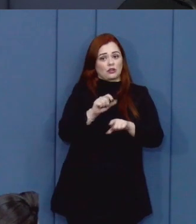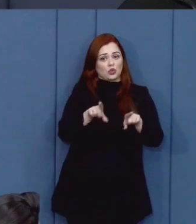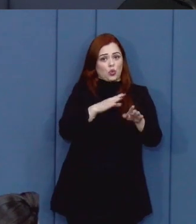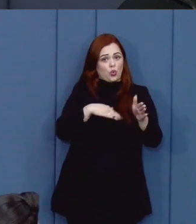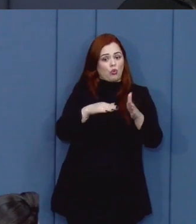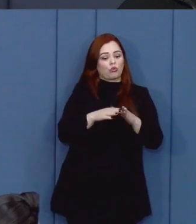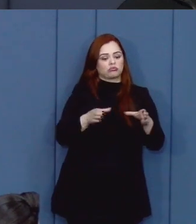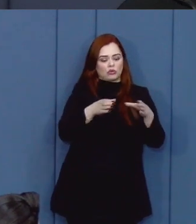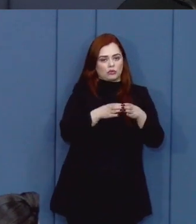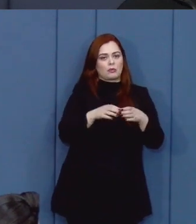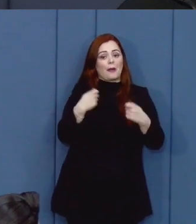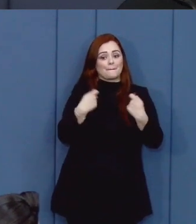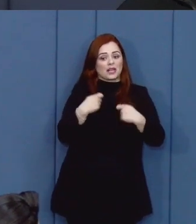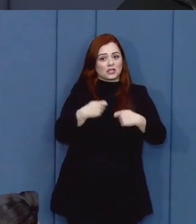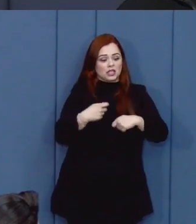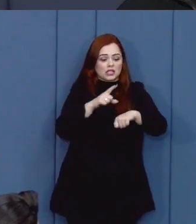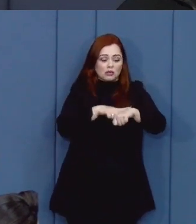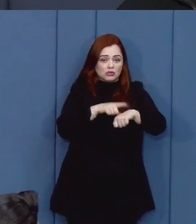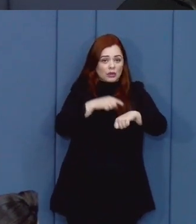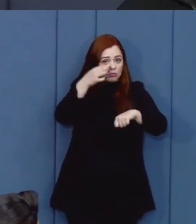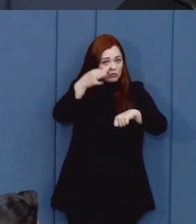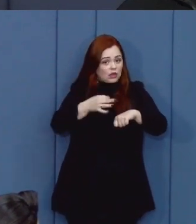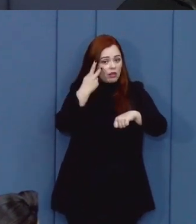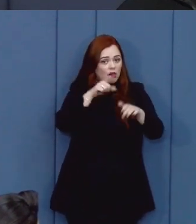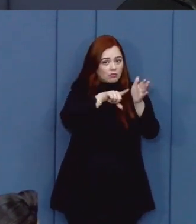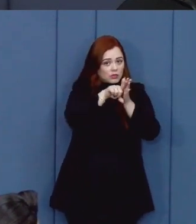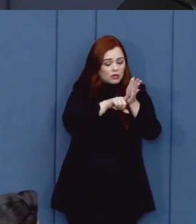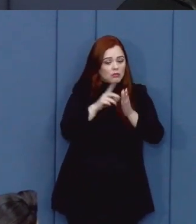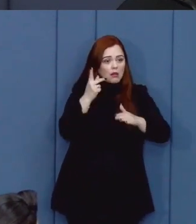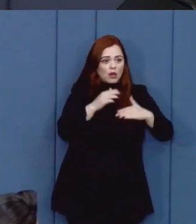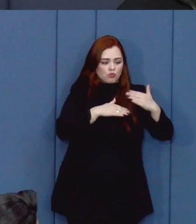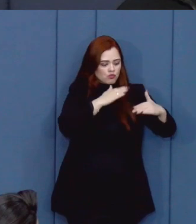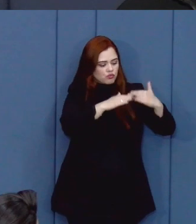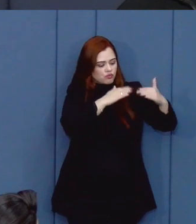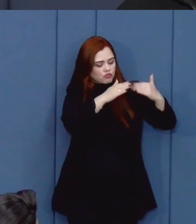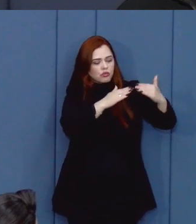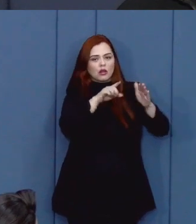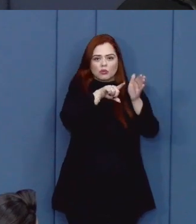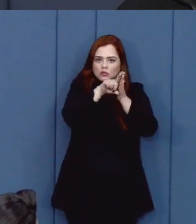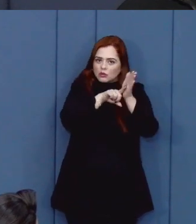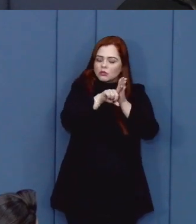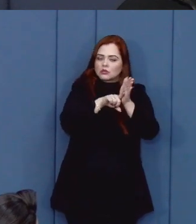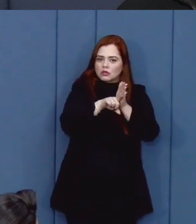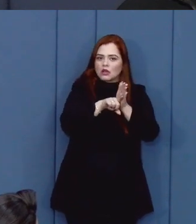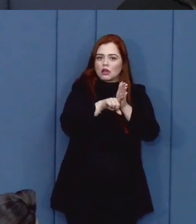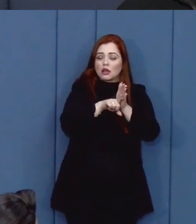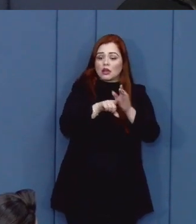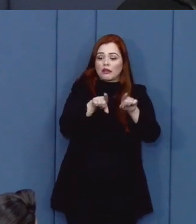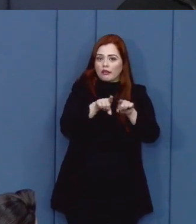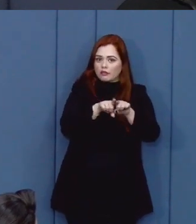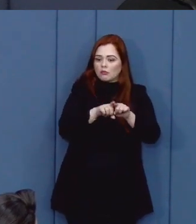tempo suficiente aos pesquisadores para que possam desenvolver suas pesquisas e subsidiar